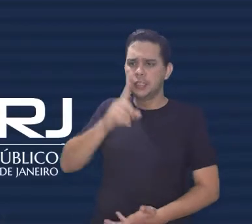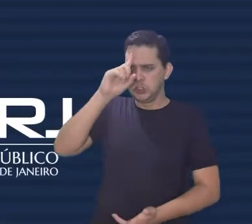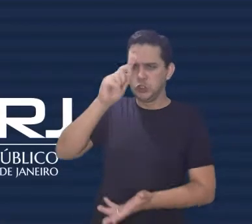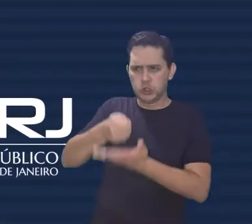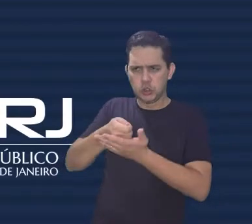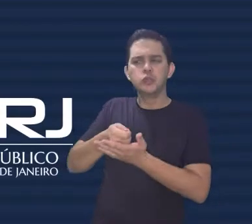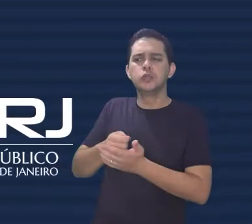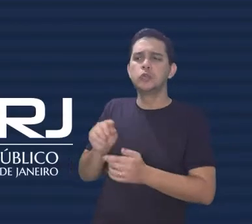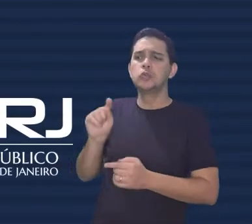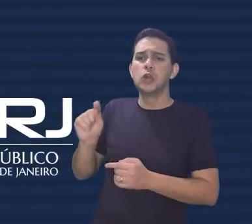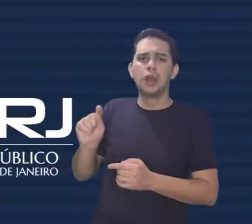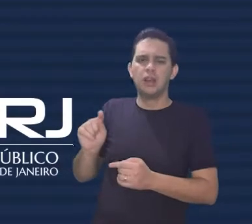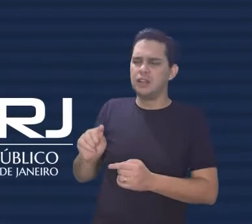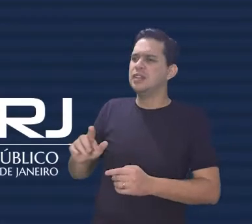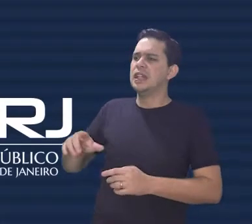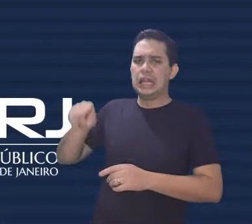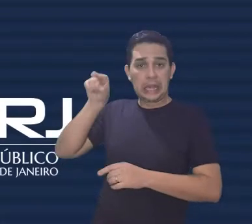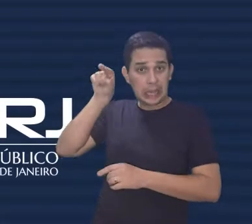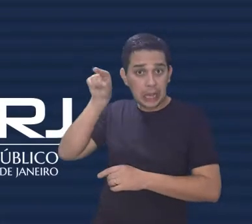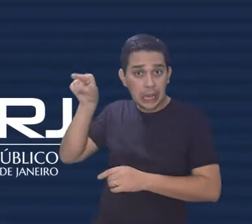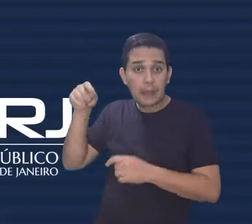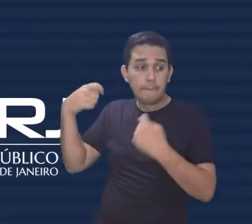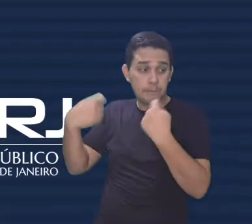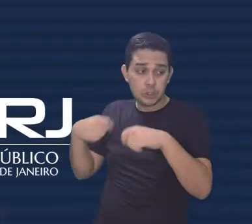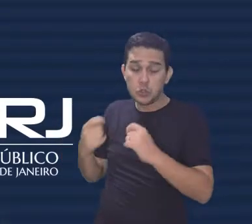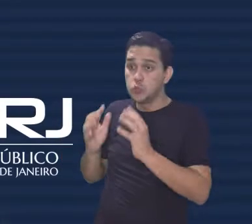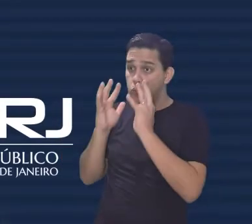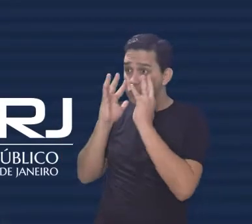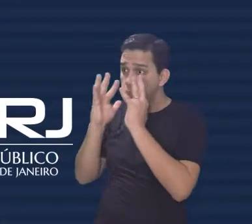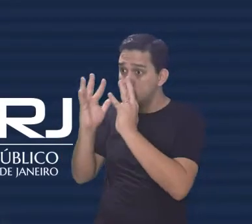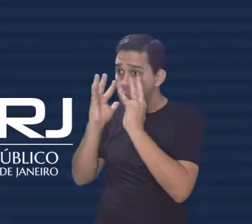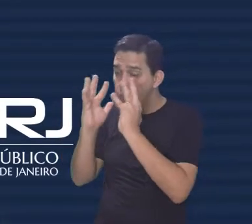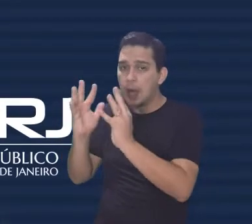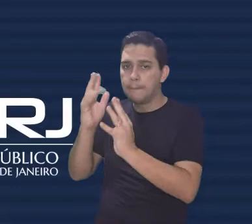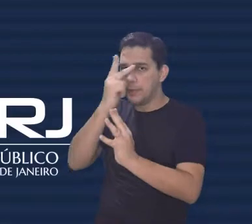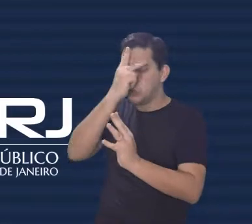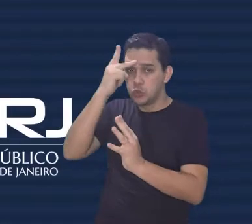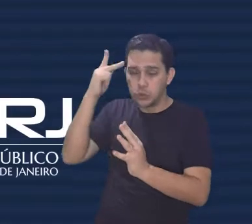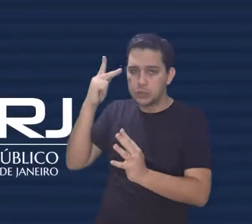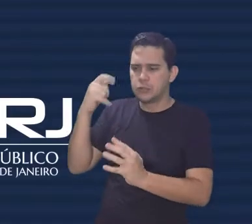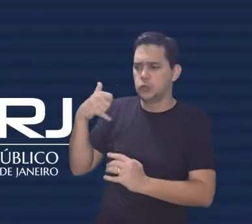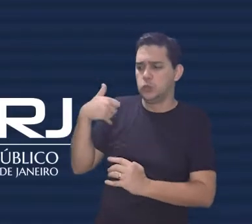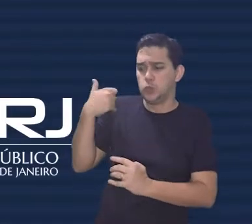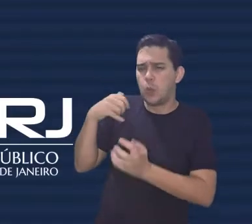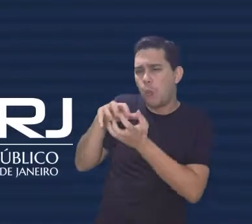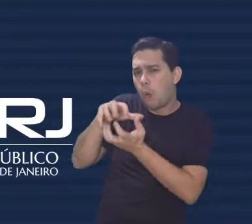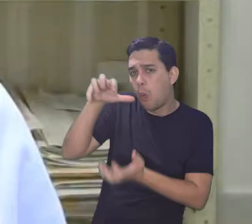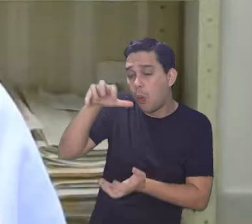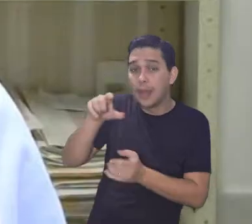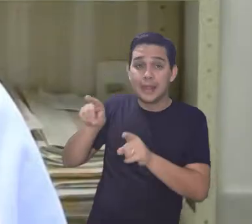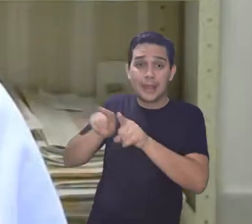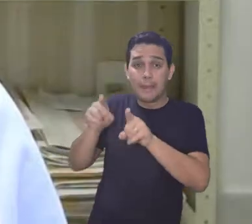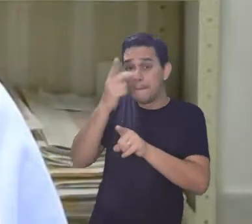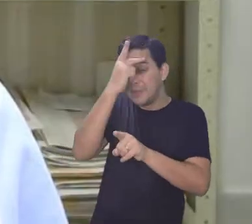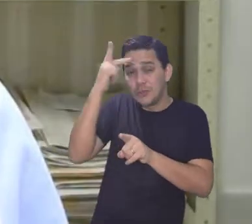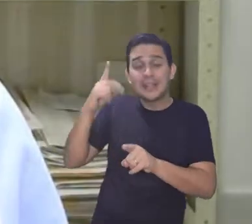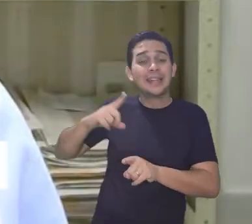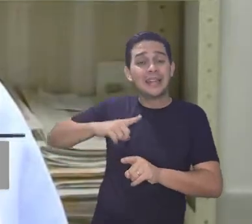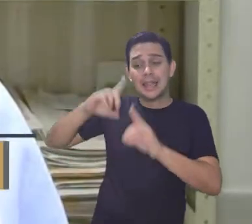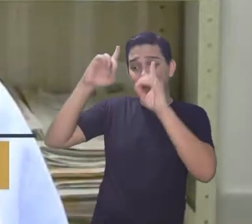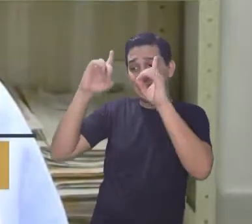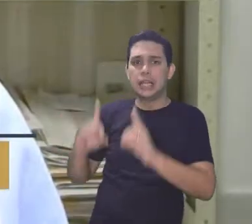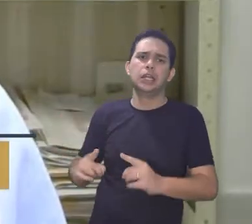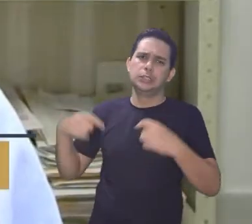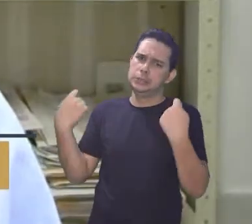a idosos e pessoas com deficiência no polo de atendimento da Fundação Leão 13. Essa ACP ela